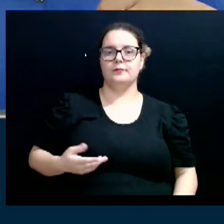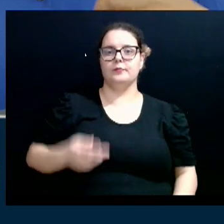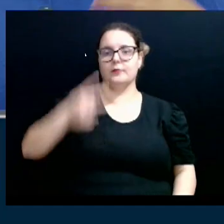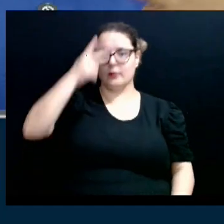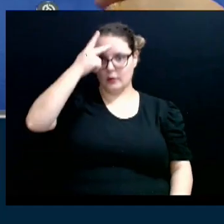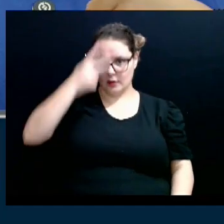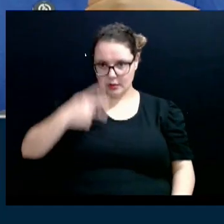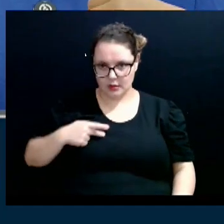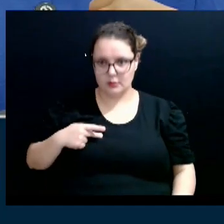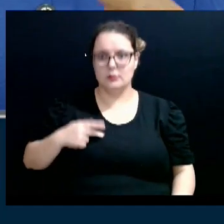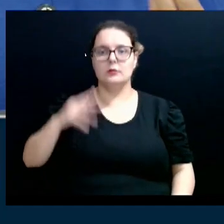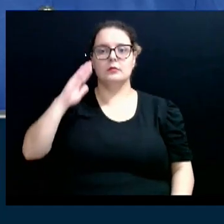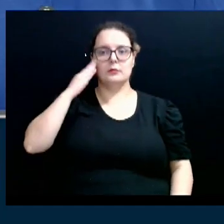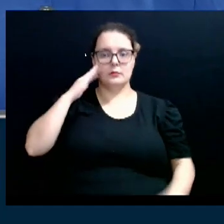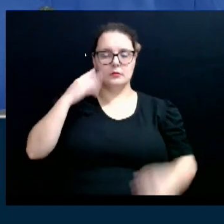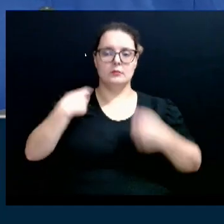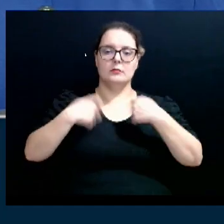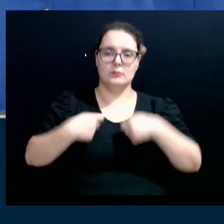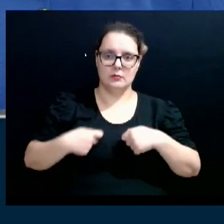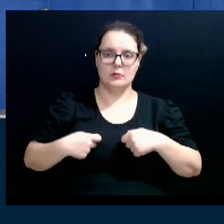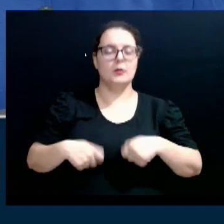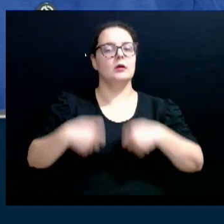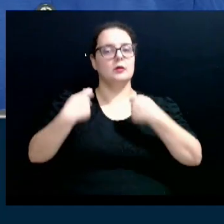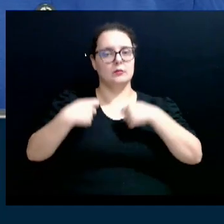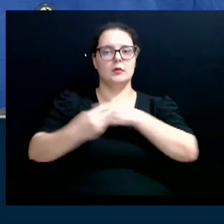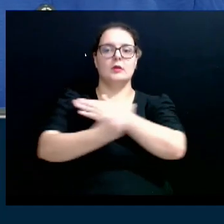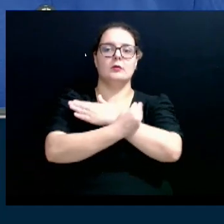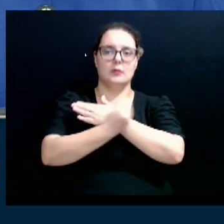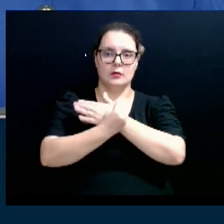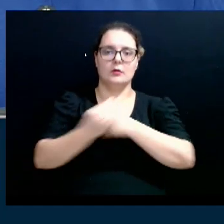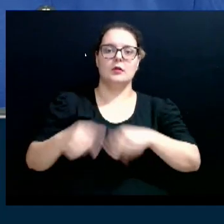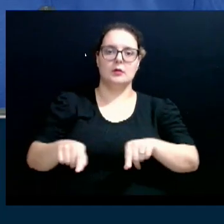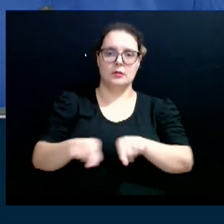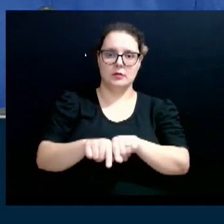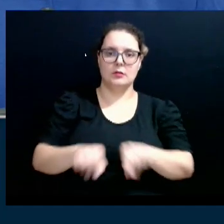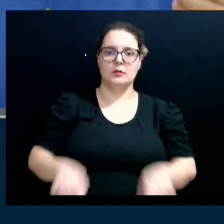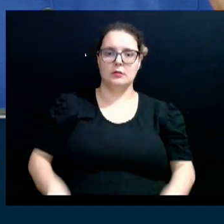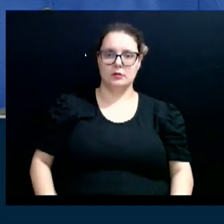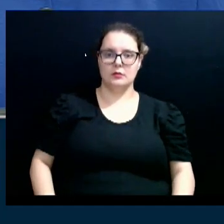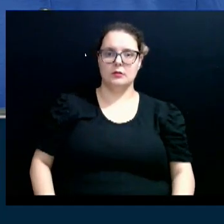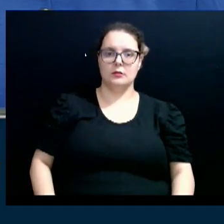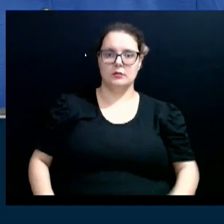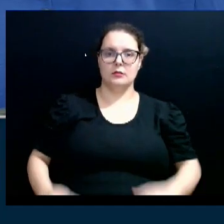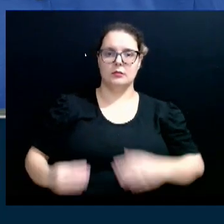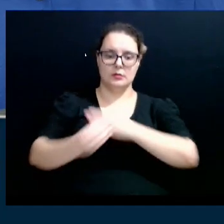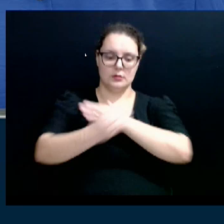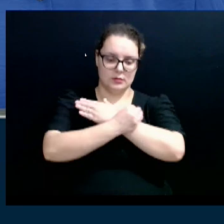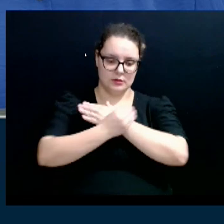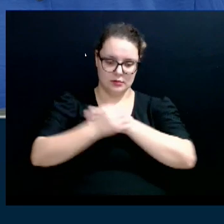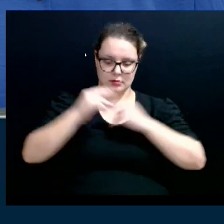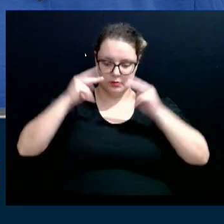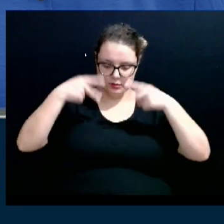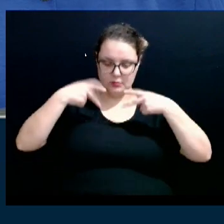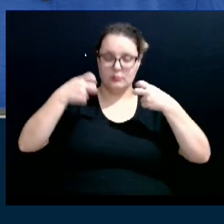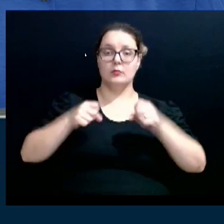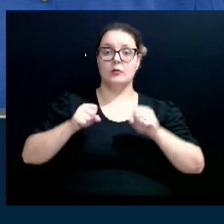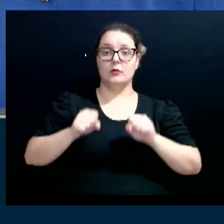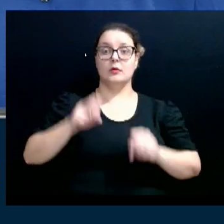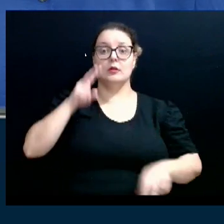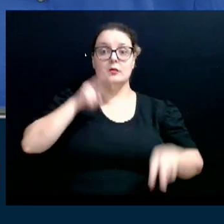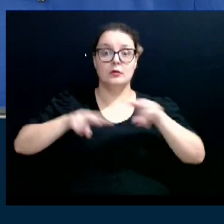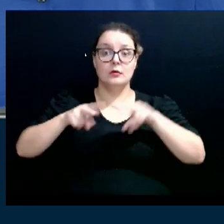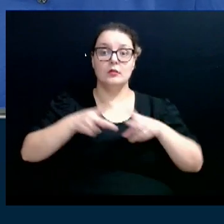entender que você precisa de cuidados também. E aí esse autocuidado, ele pode ser visto muitas vezes